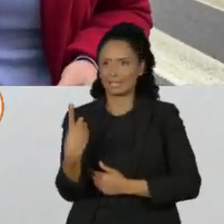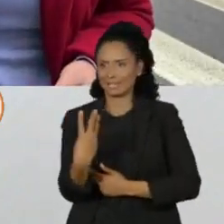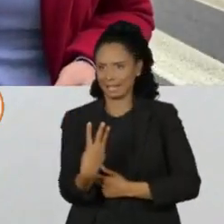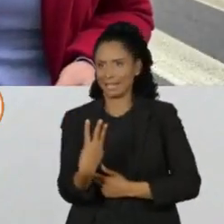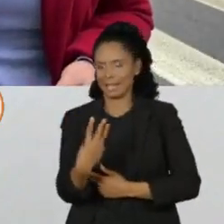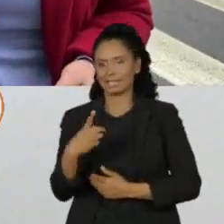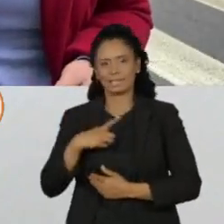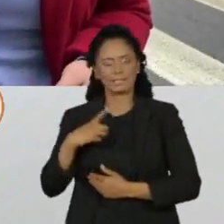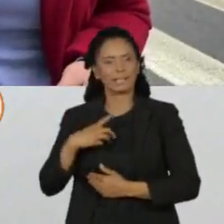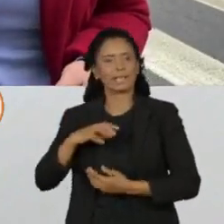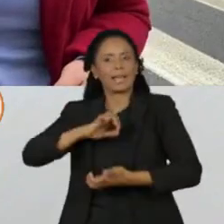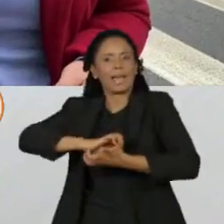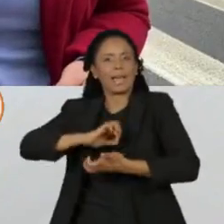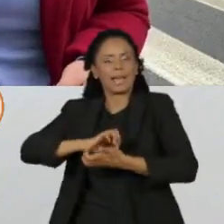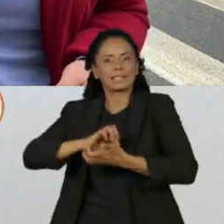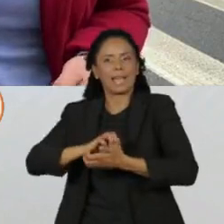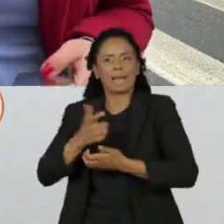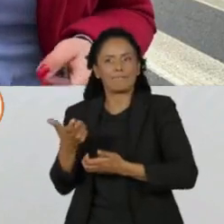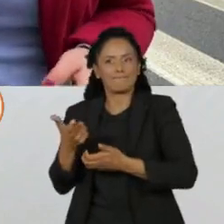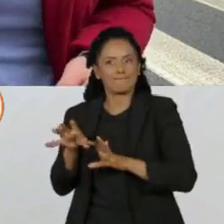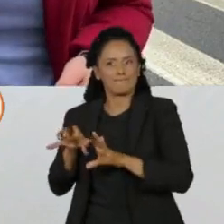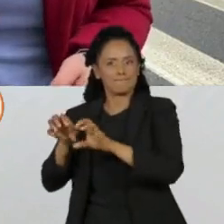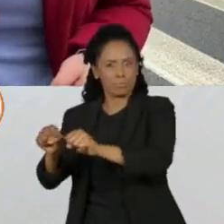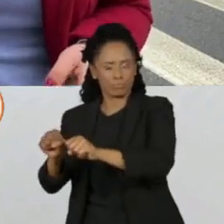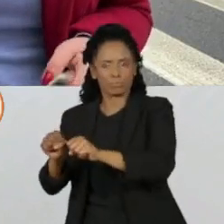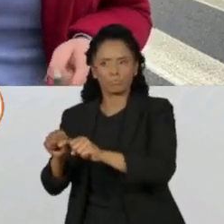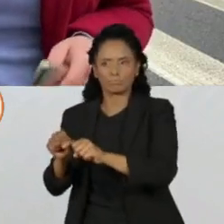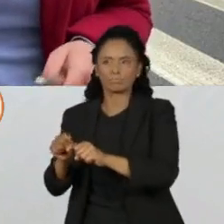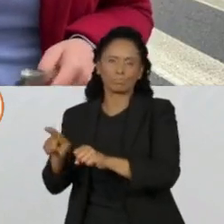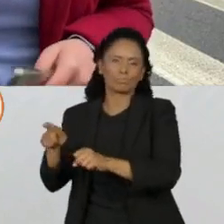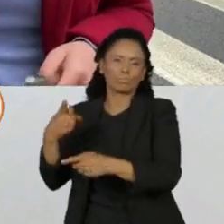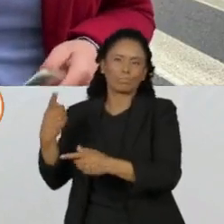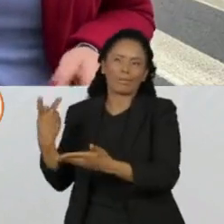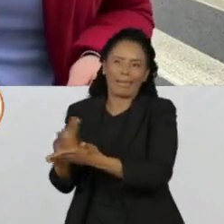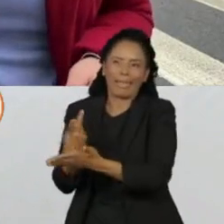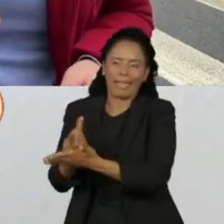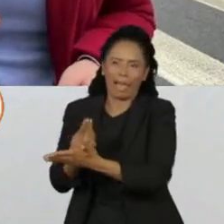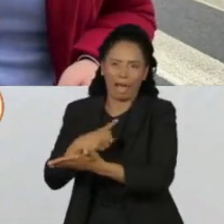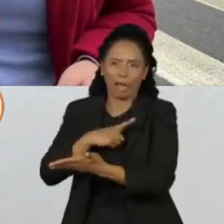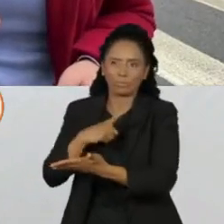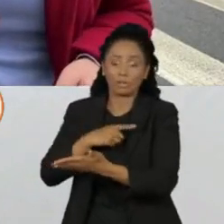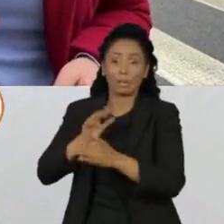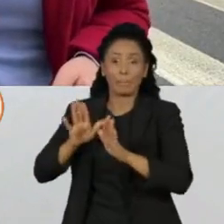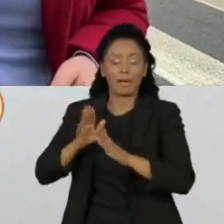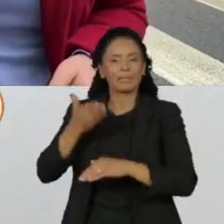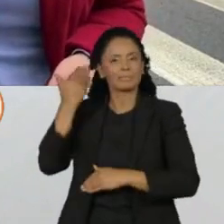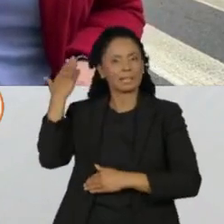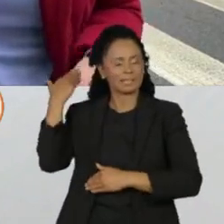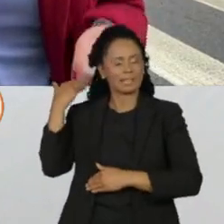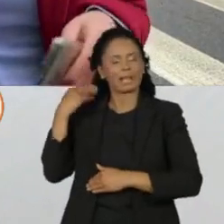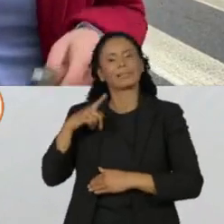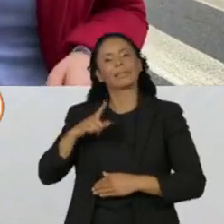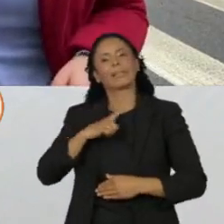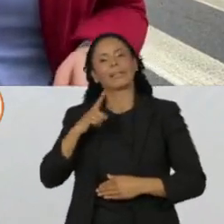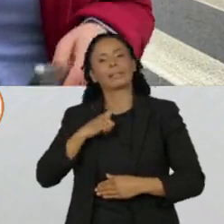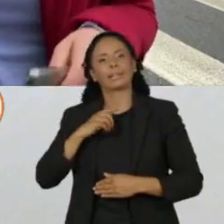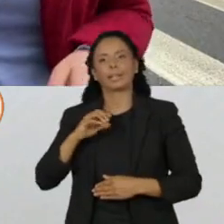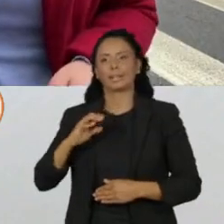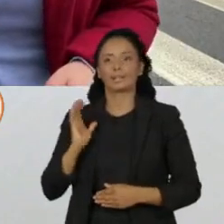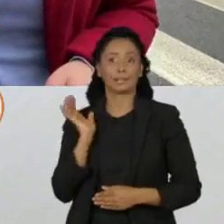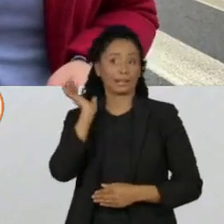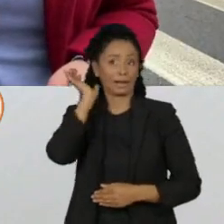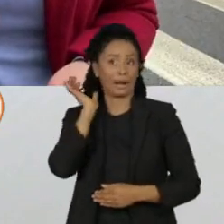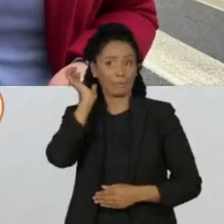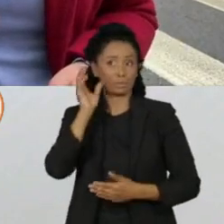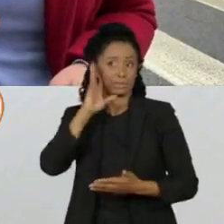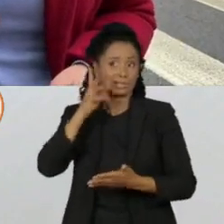STF por conta de fraudes em licitações. Na época, a relatora dessa condenação foi a ministra Carmen Lúcia, que agora